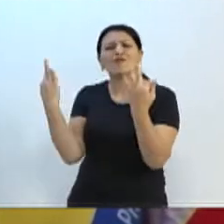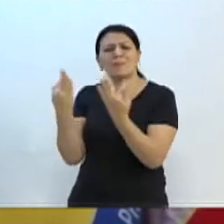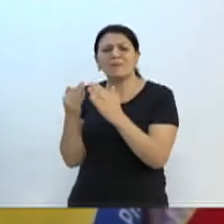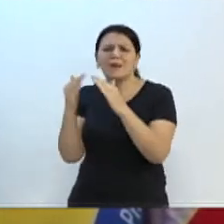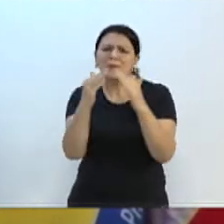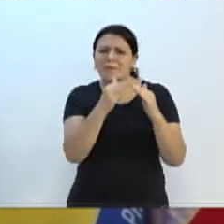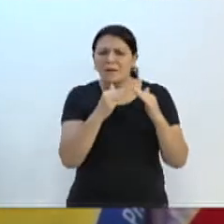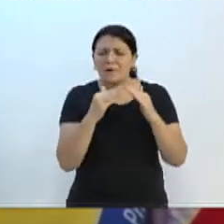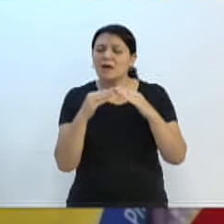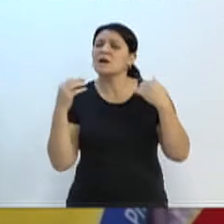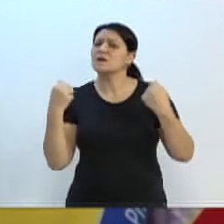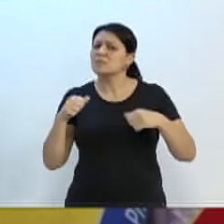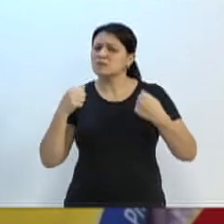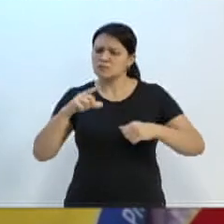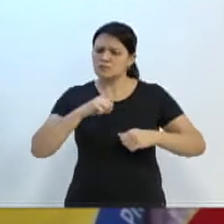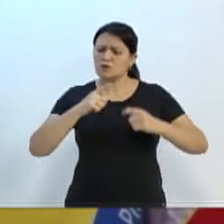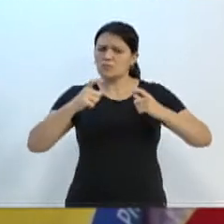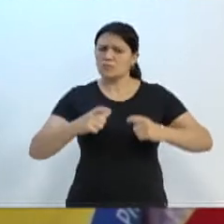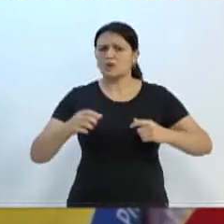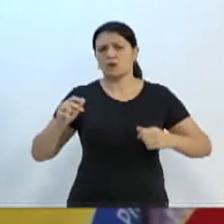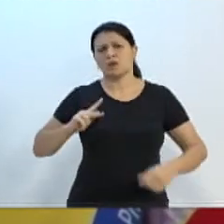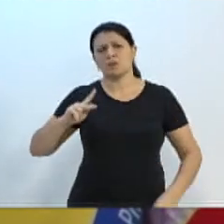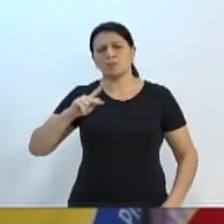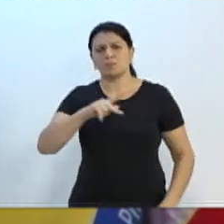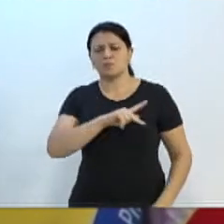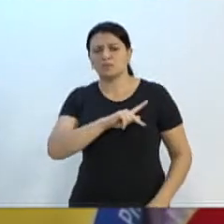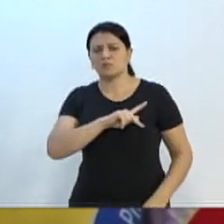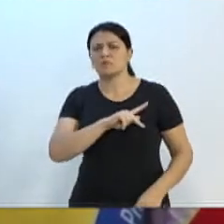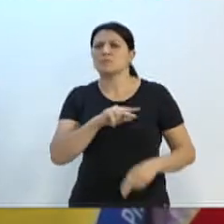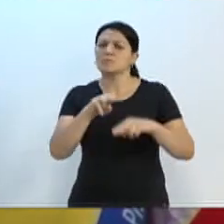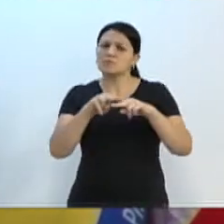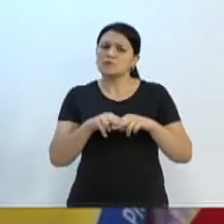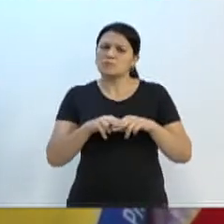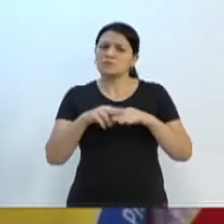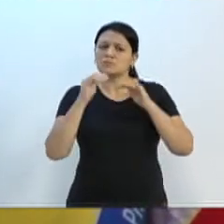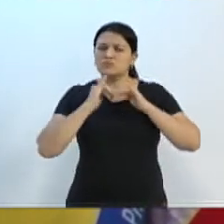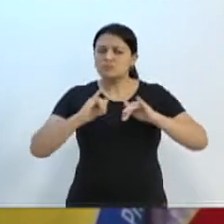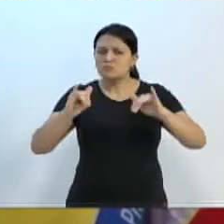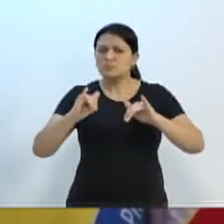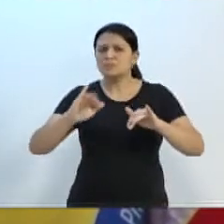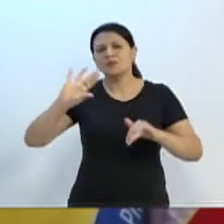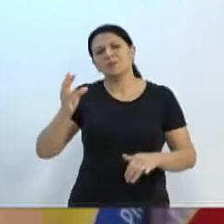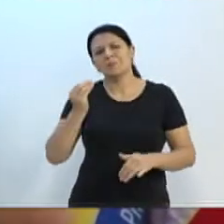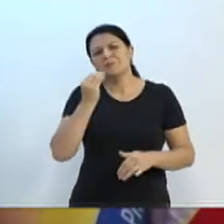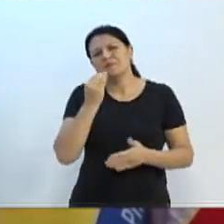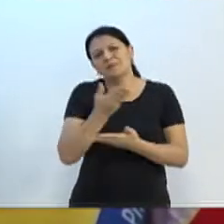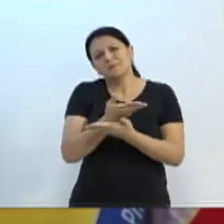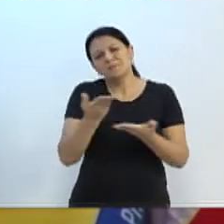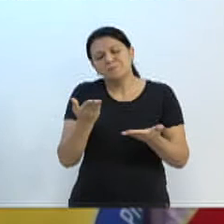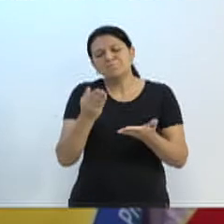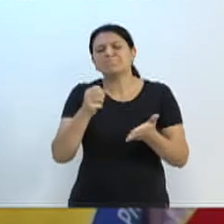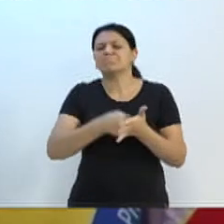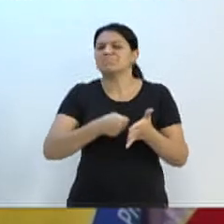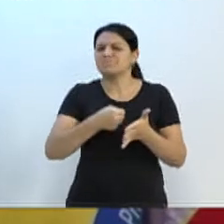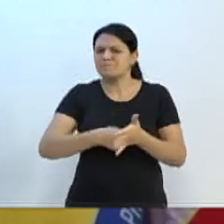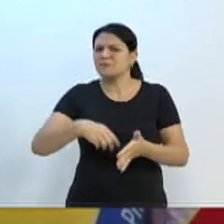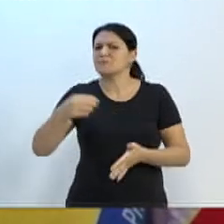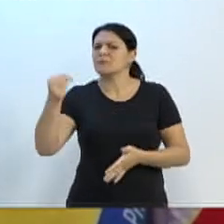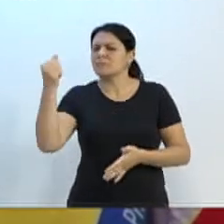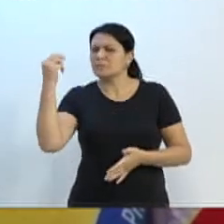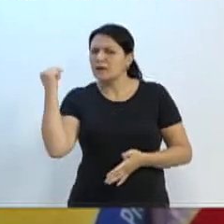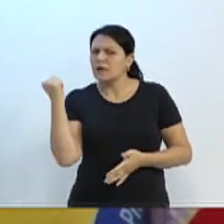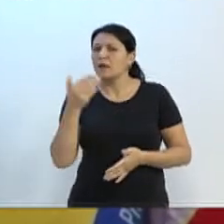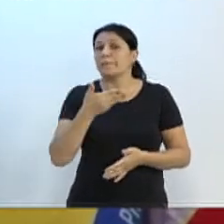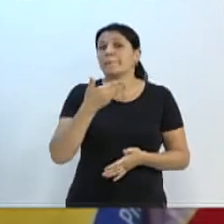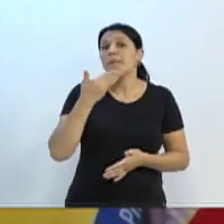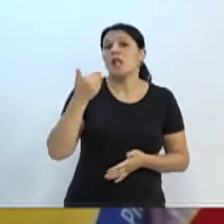também ter esses espaços aí públicos. Então, fico aqui fazendo esse registro e já aproveito para pedir uma luta nossa de várias melhorias